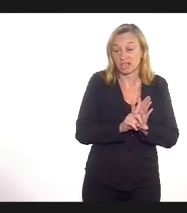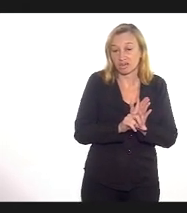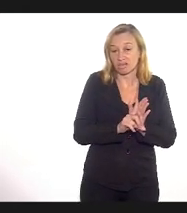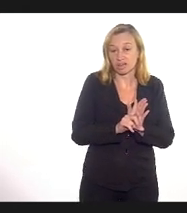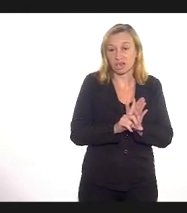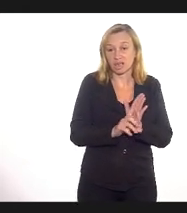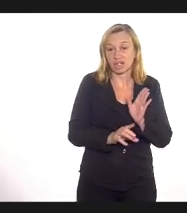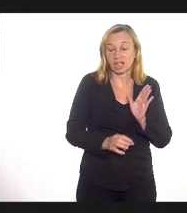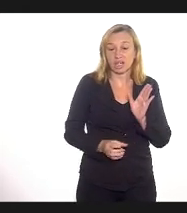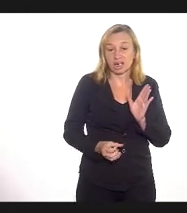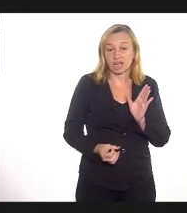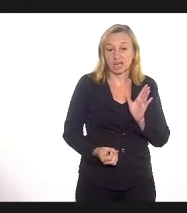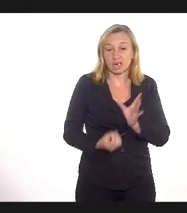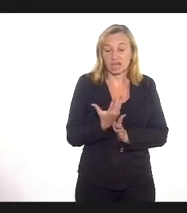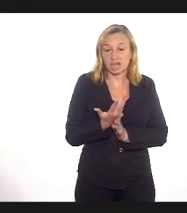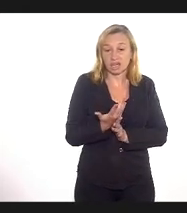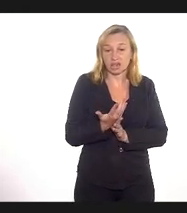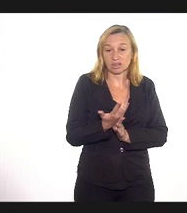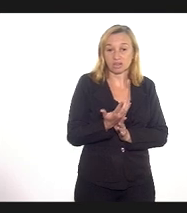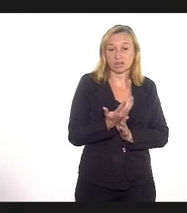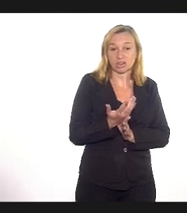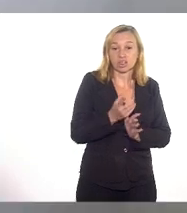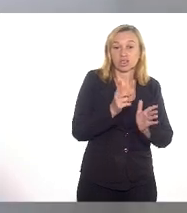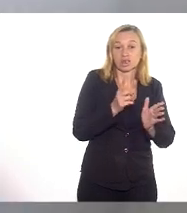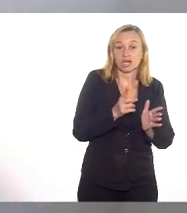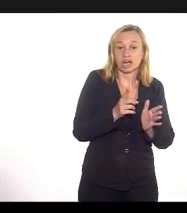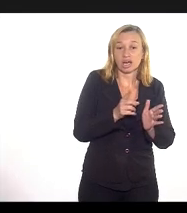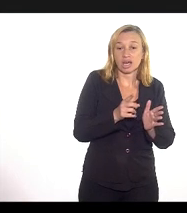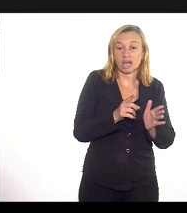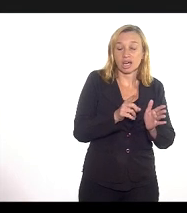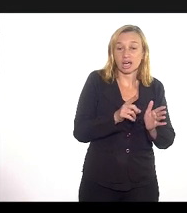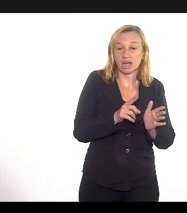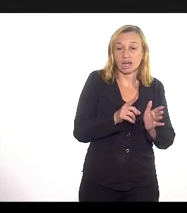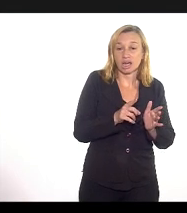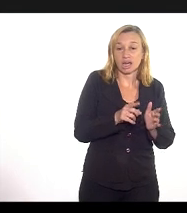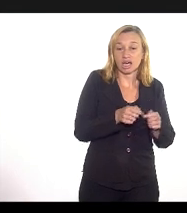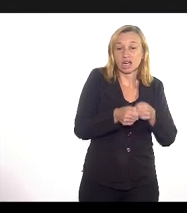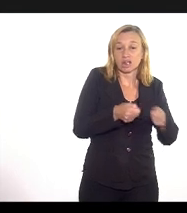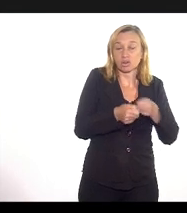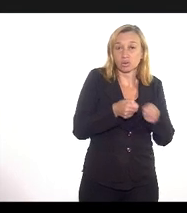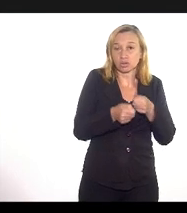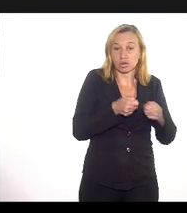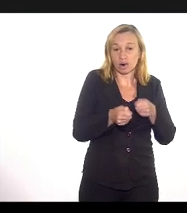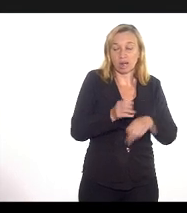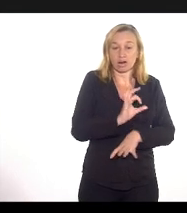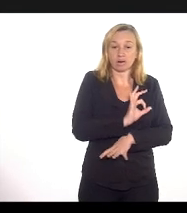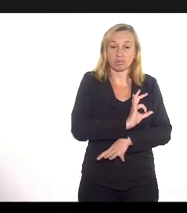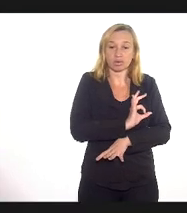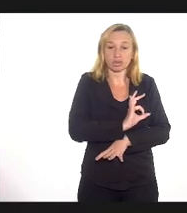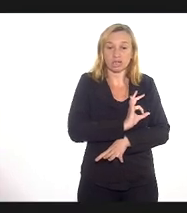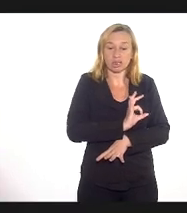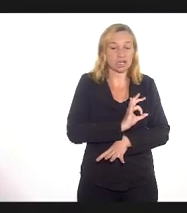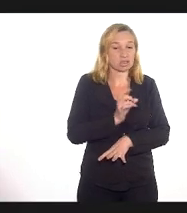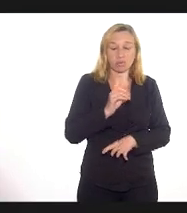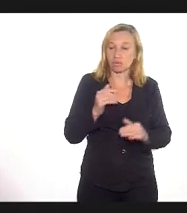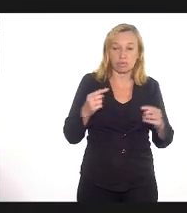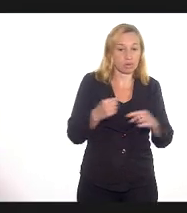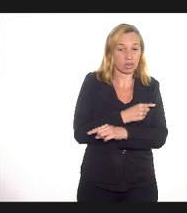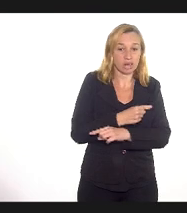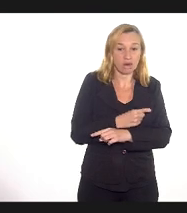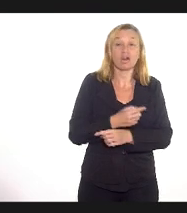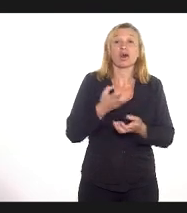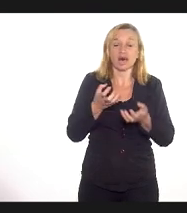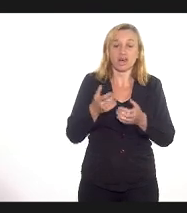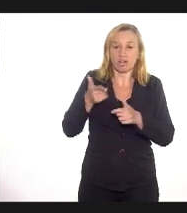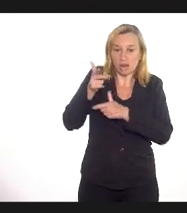buscando tolir os policiais, não tem como concordar com isso. Eu sou a favor, sim. Quer botar câmera no